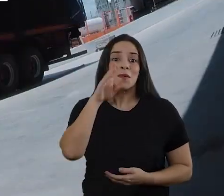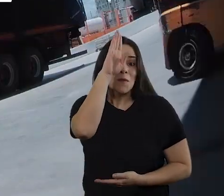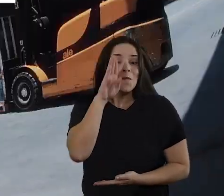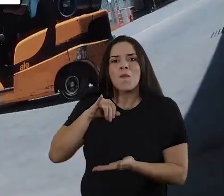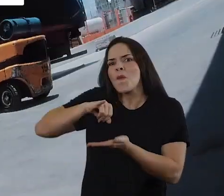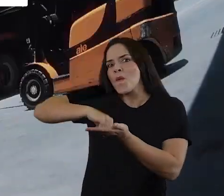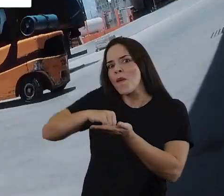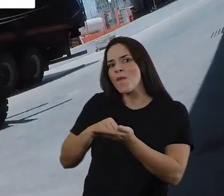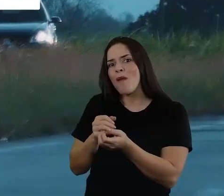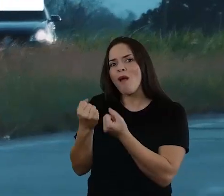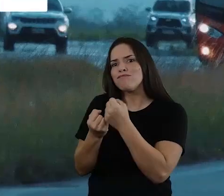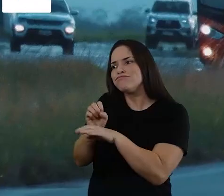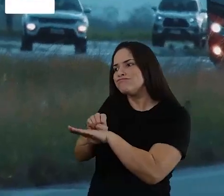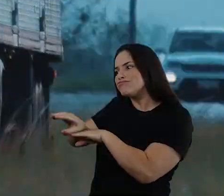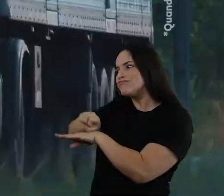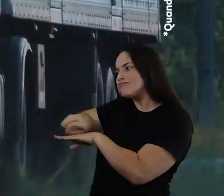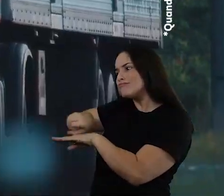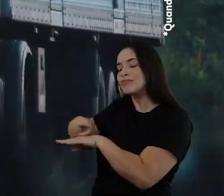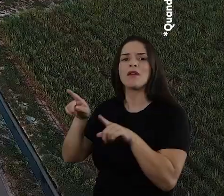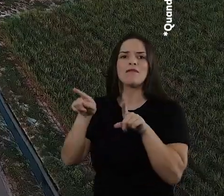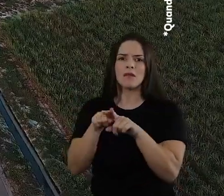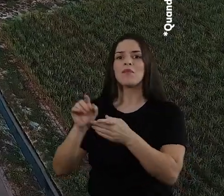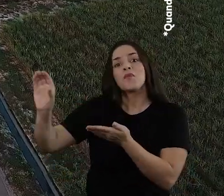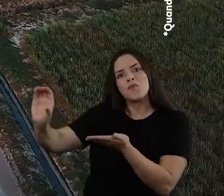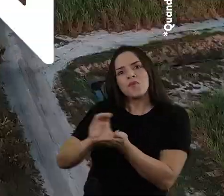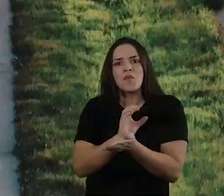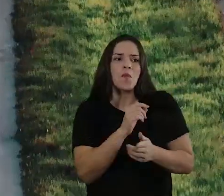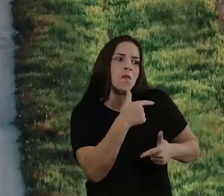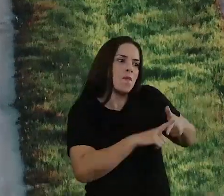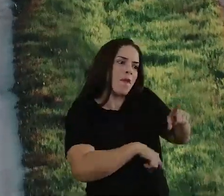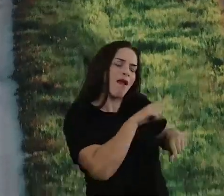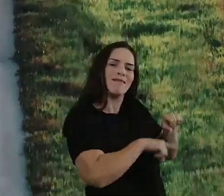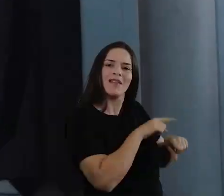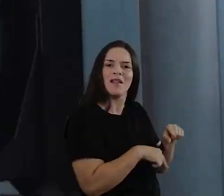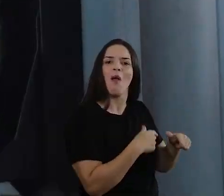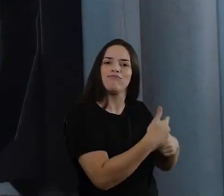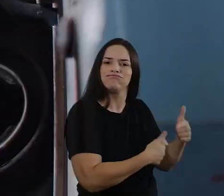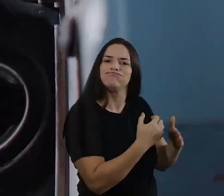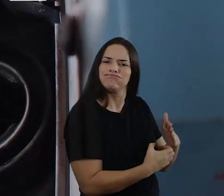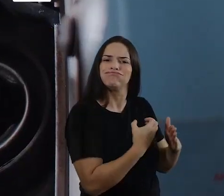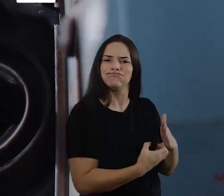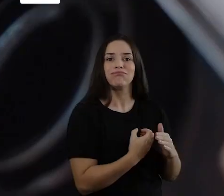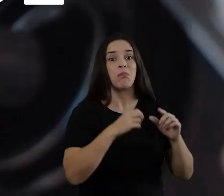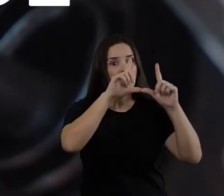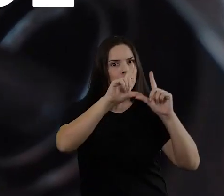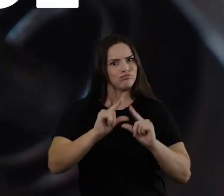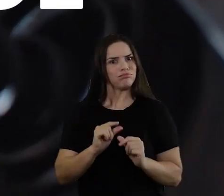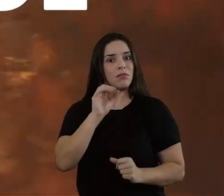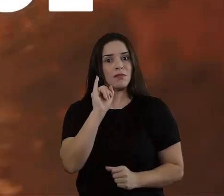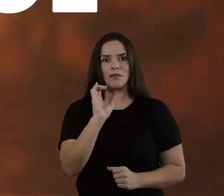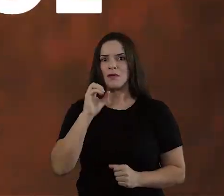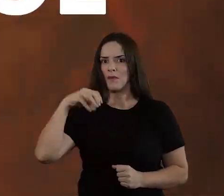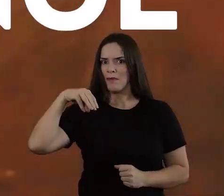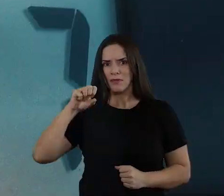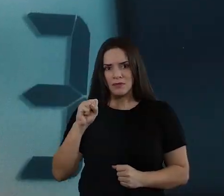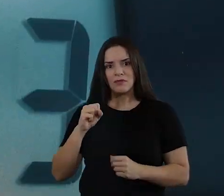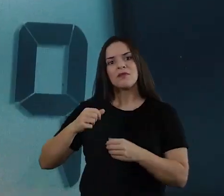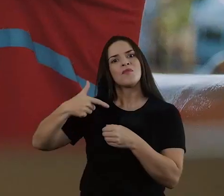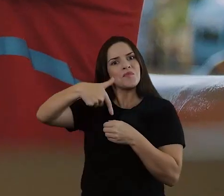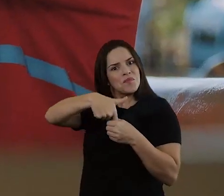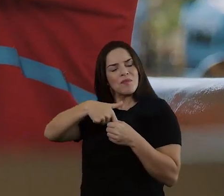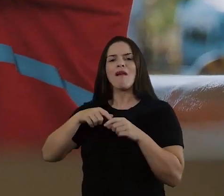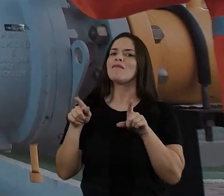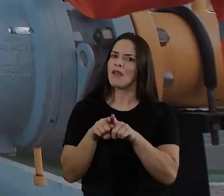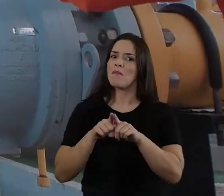tem isenção do ICMS frete benefício do fains sobre toda a produção manutenção da redução da alíquota do ICMS